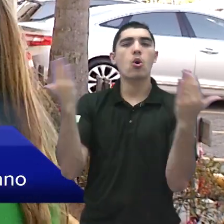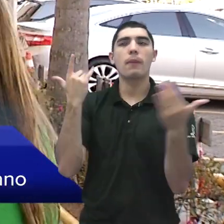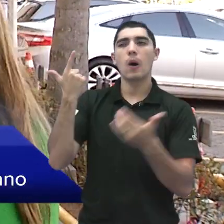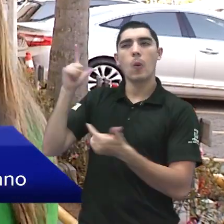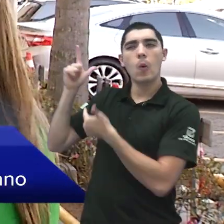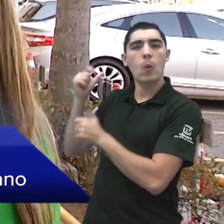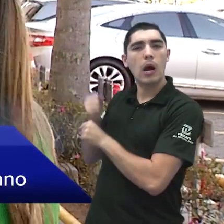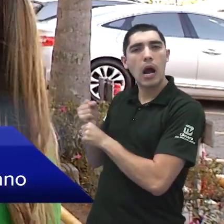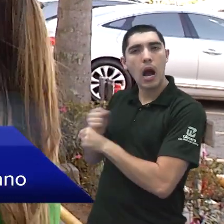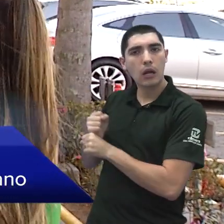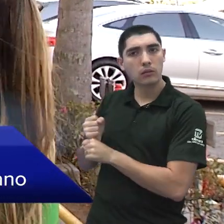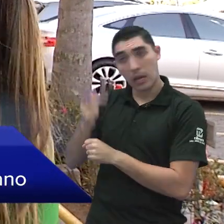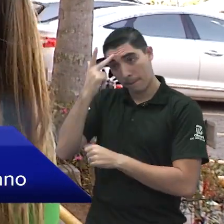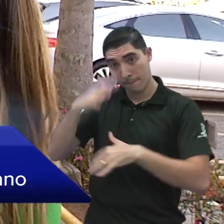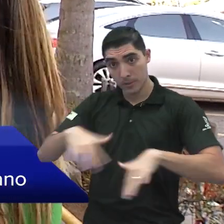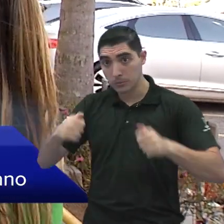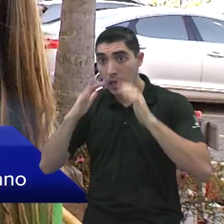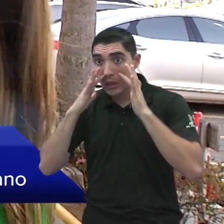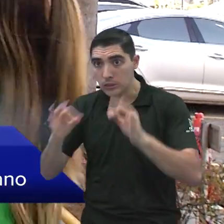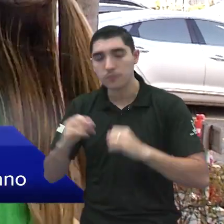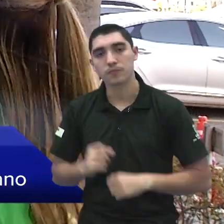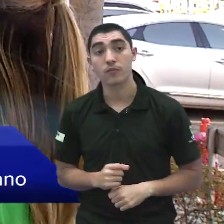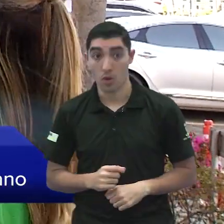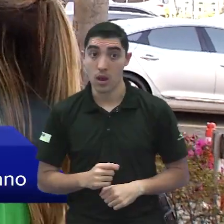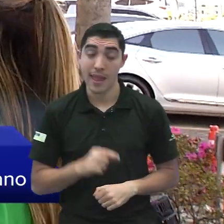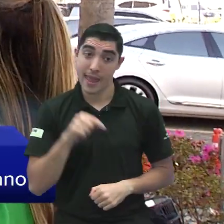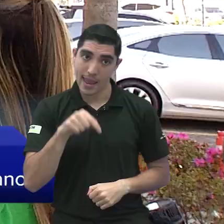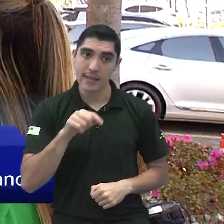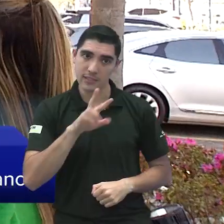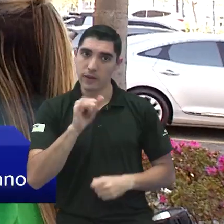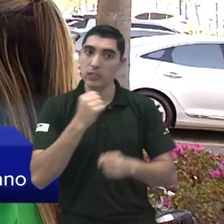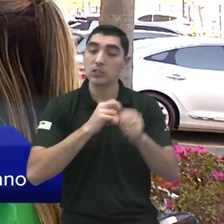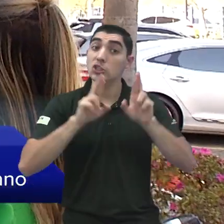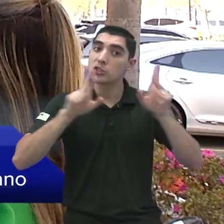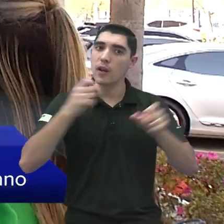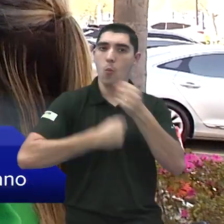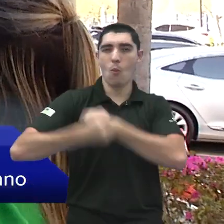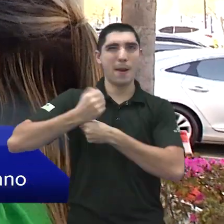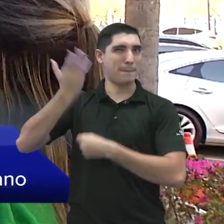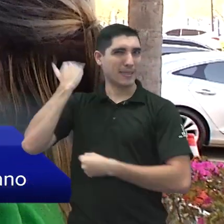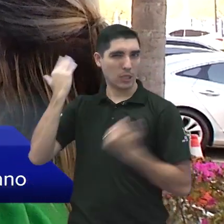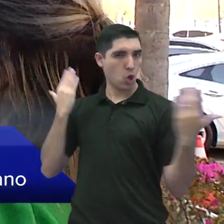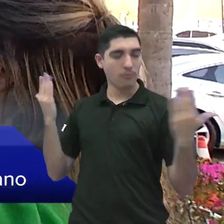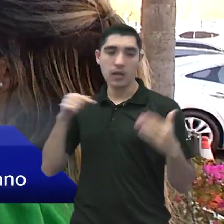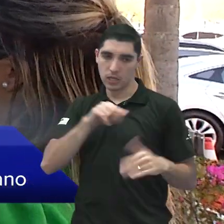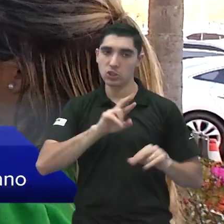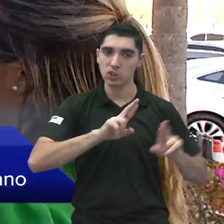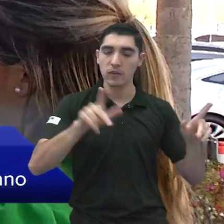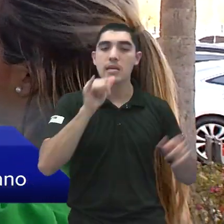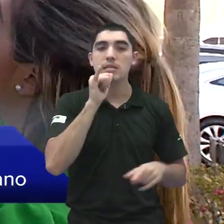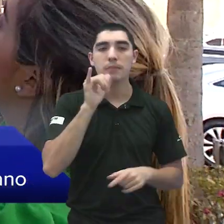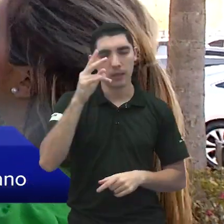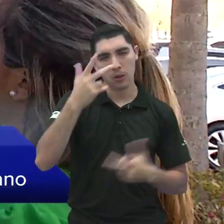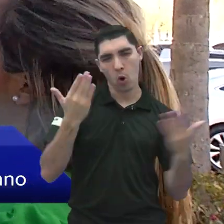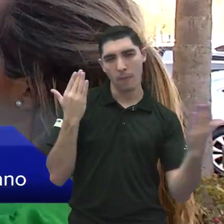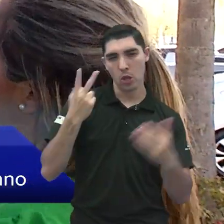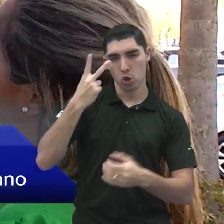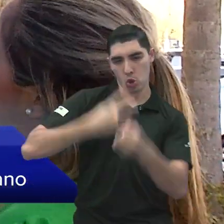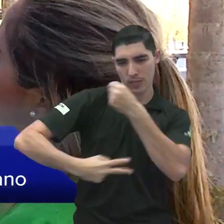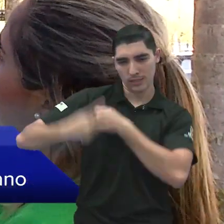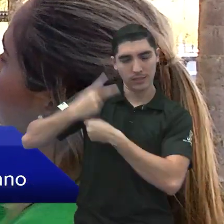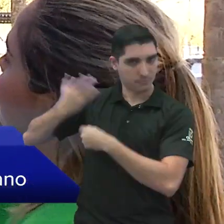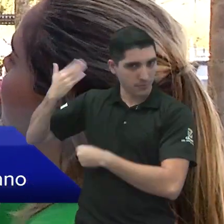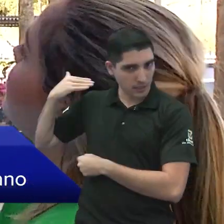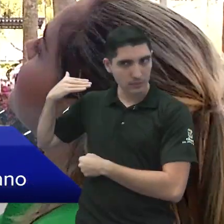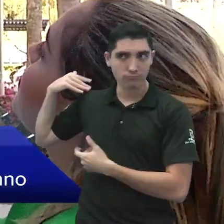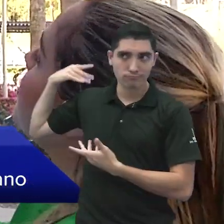a outras primaveras que a população precisa ficar atenta? Essa primavera vai ser um pouquinho diferente da do ano passado. Se a gente lembrar os últimos 2 anos, por exemplo, a